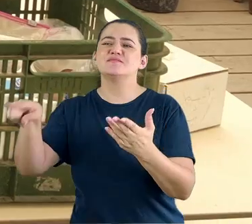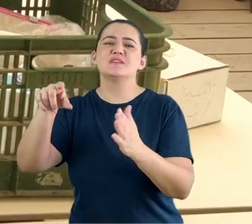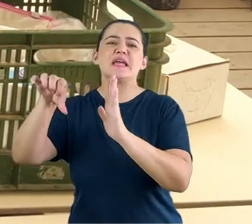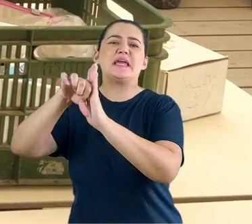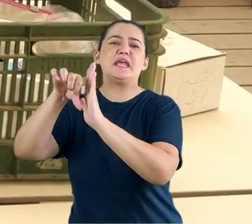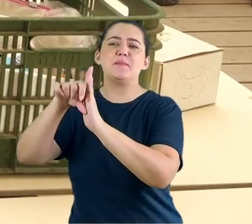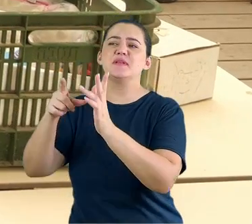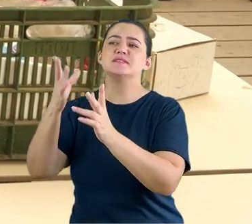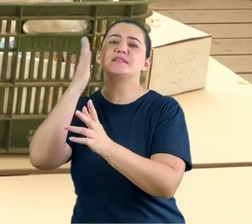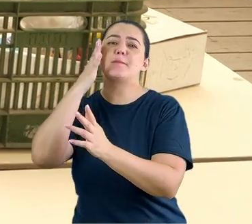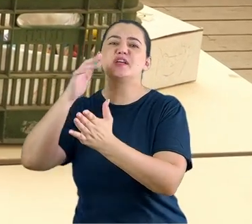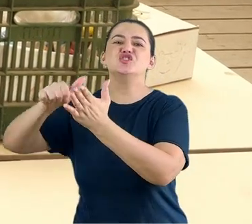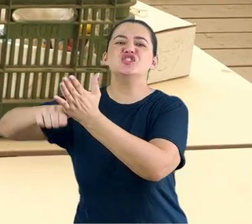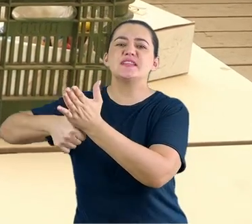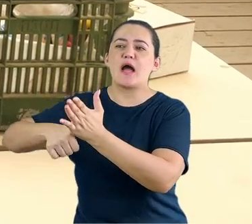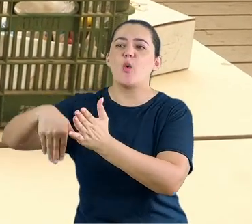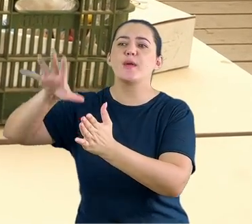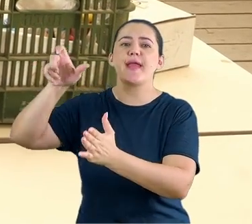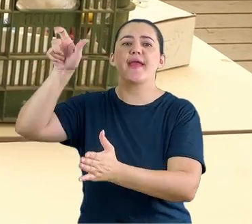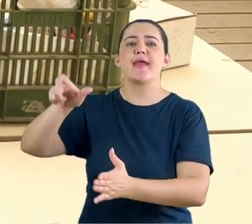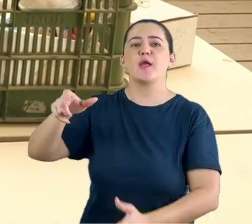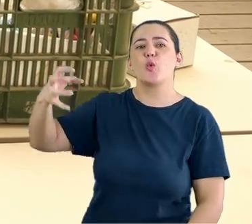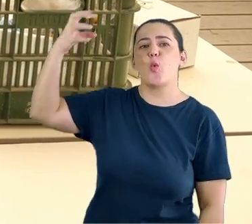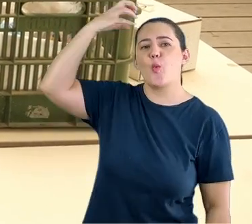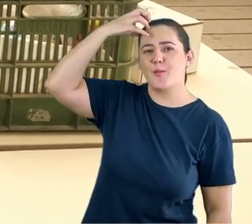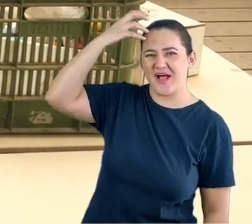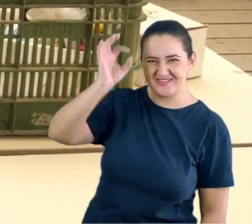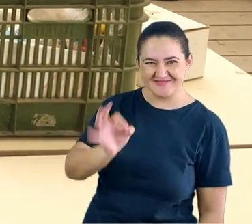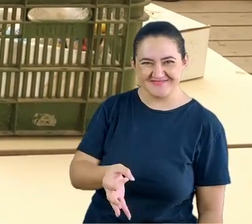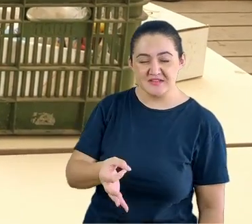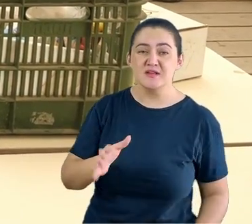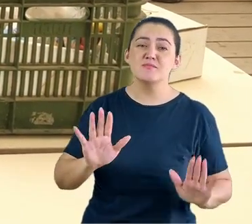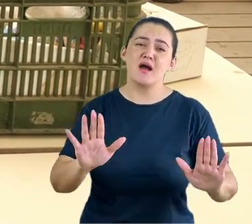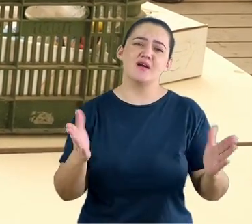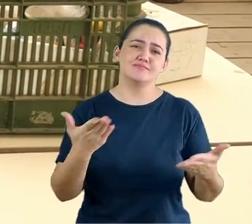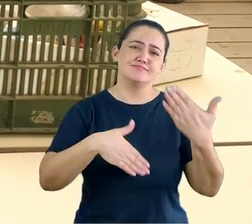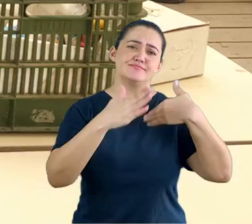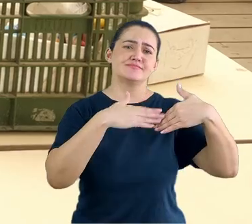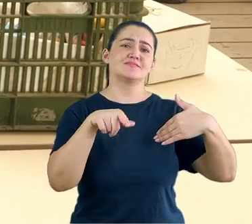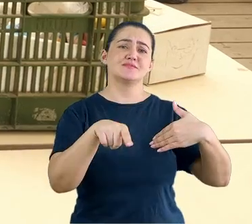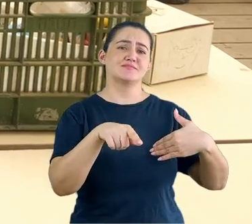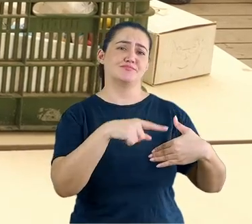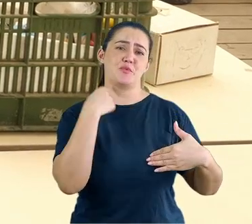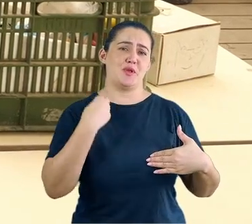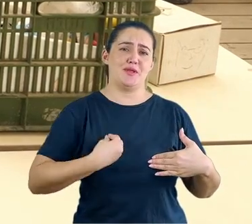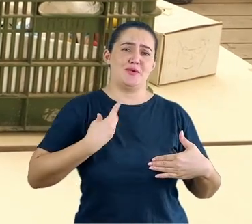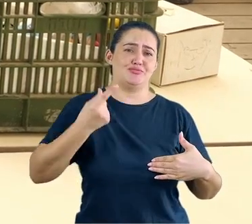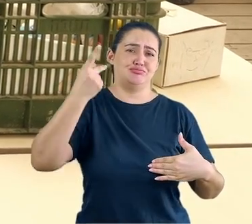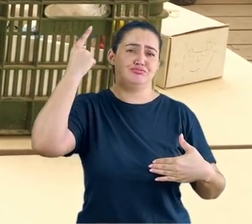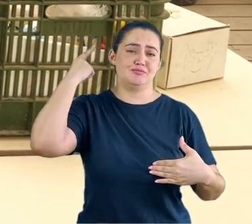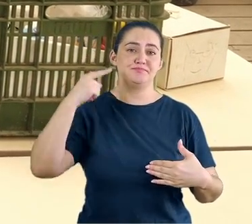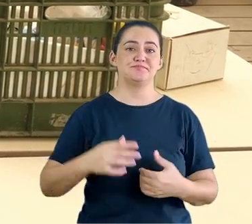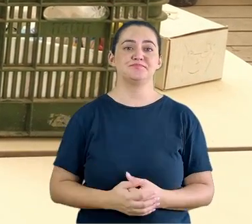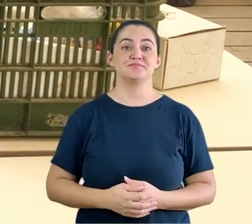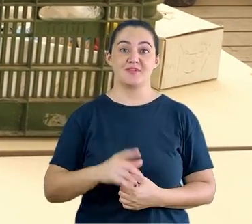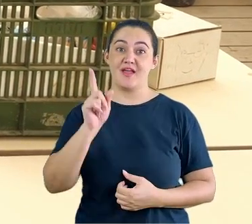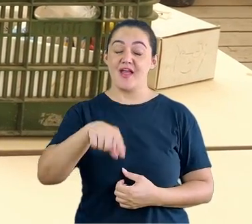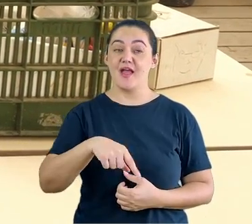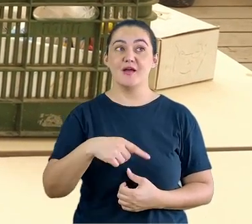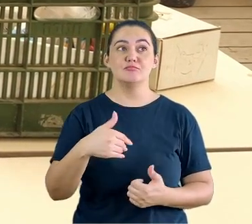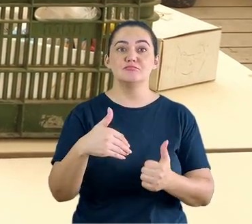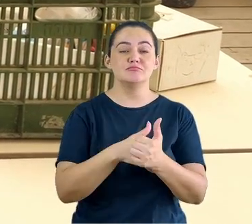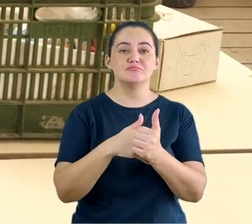mas nós procuramos a digital para encontrar a biografia de pessoas que não vivem mais. Este aqui é um mistério